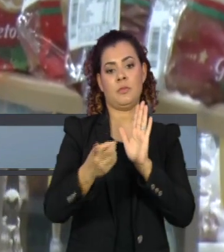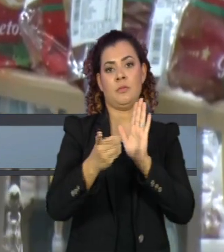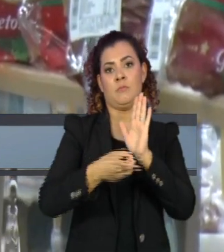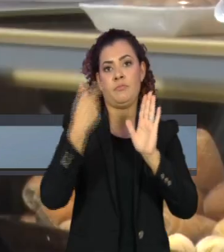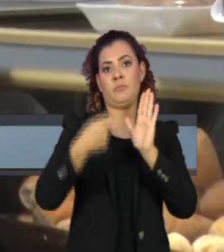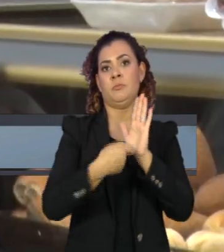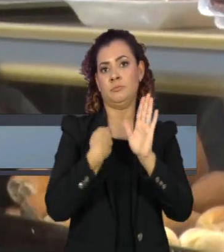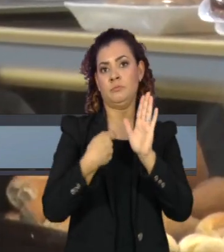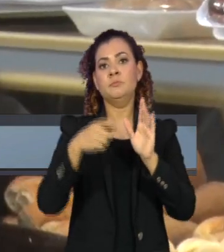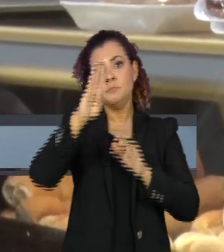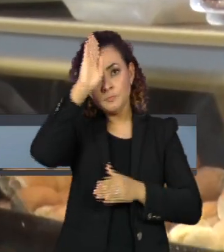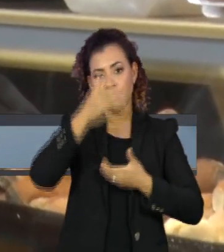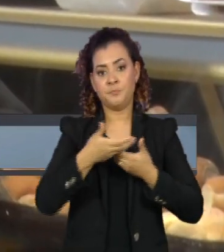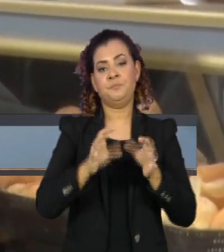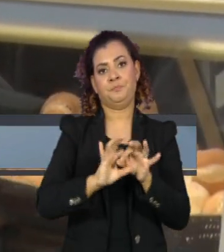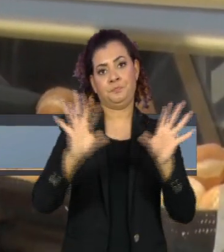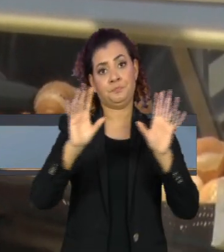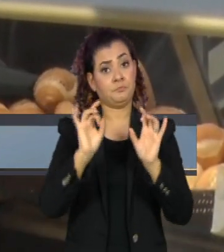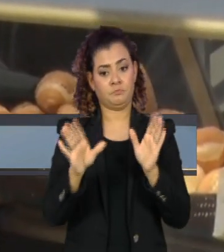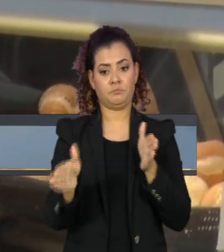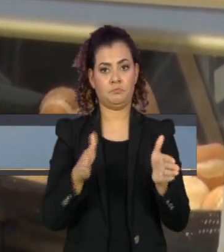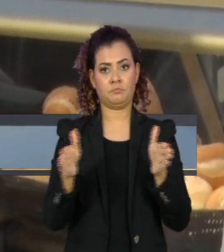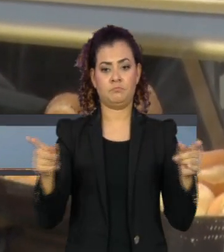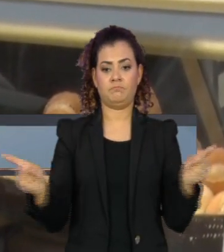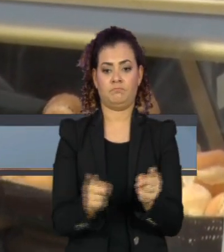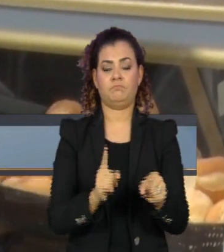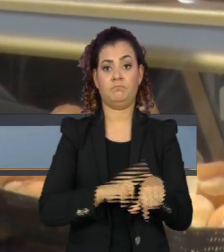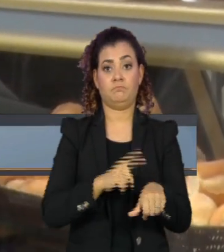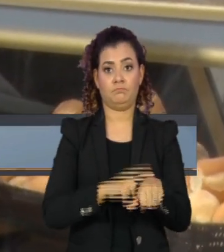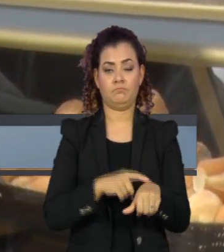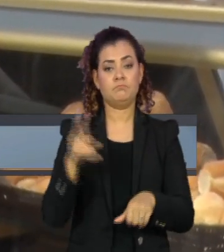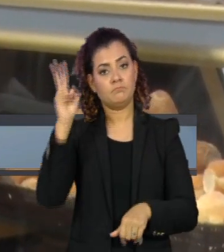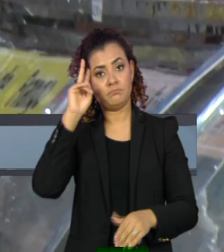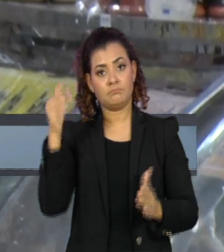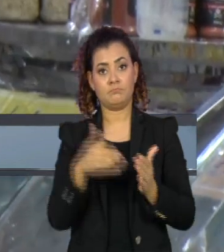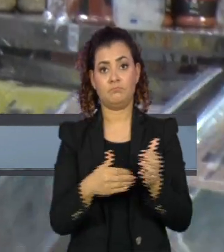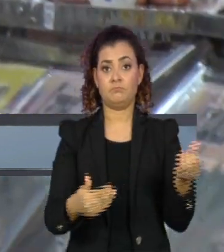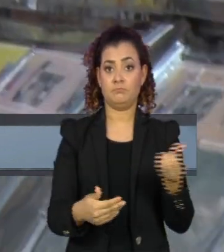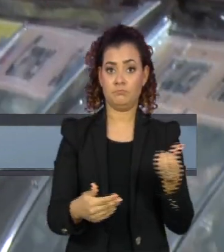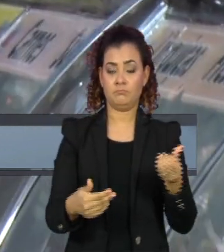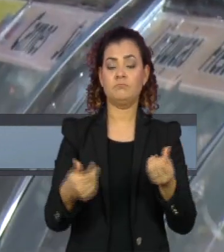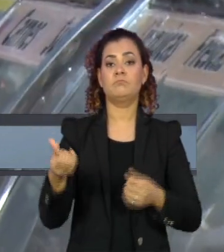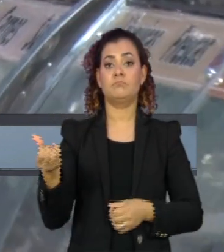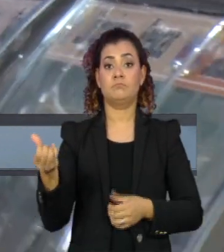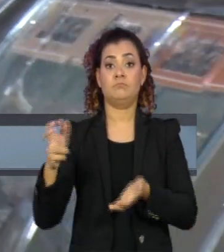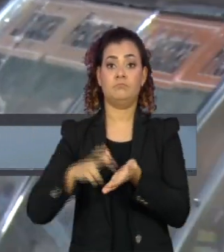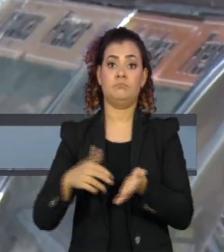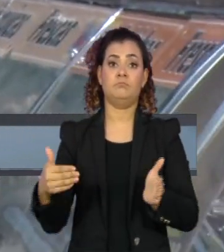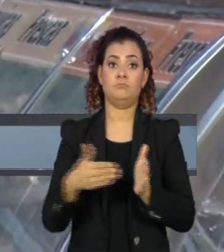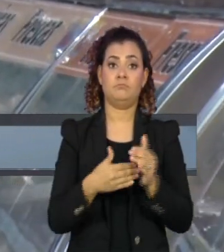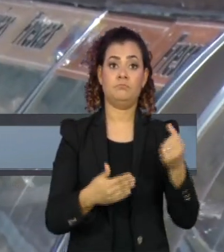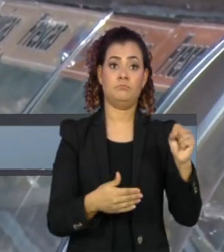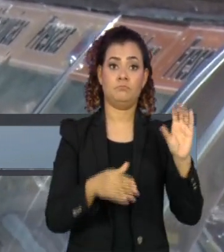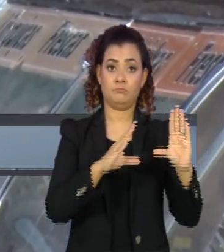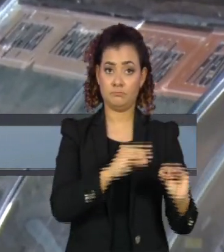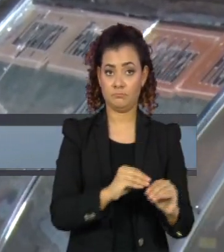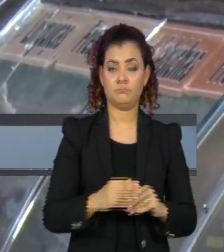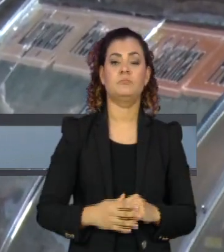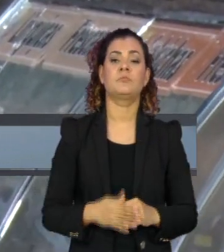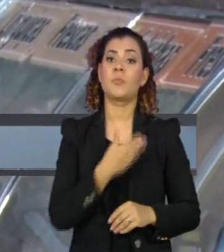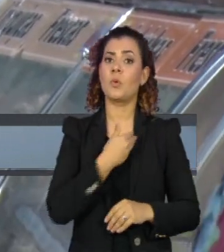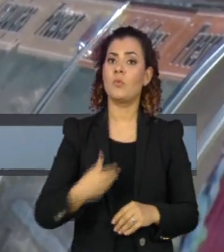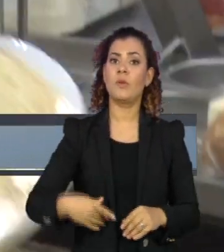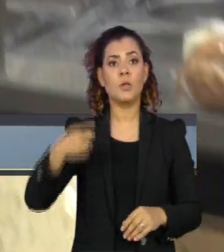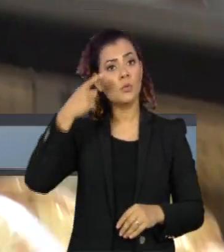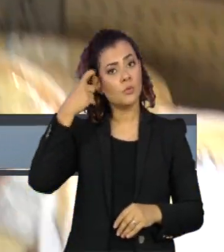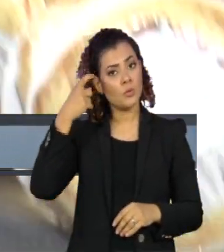pelo Corpo de Bombeiros, e operam em horário reduzido, de segundas às sextas-feiras, das 6 da manhã até as 8 da noite. O governador